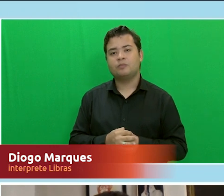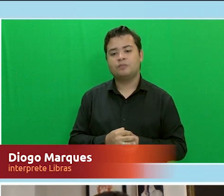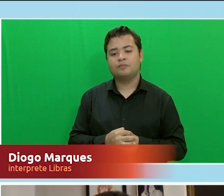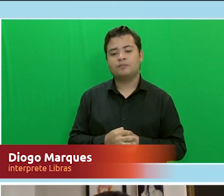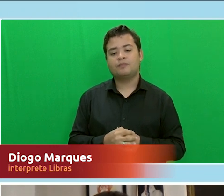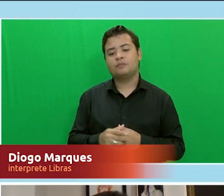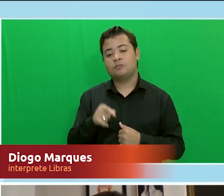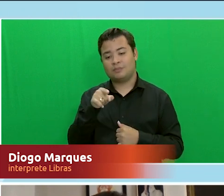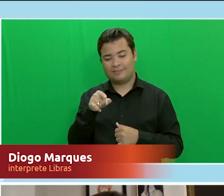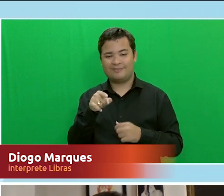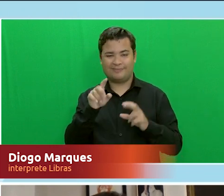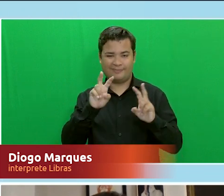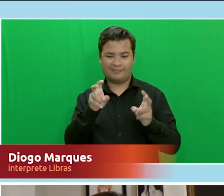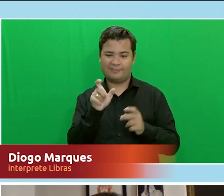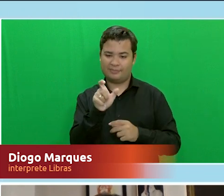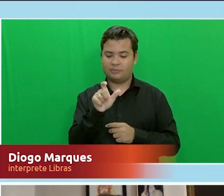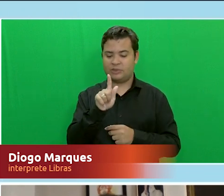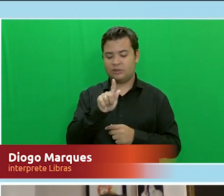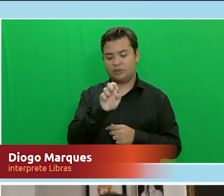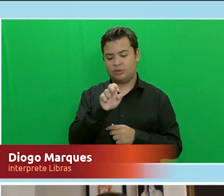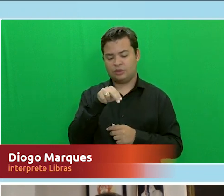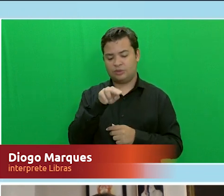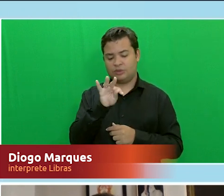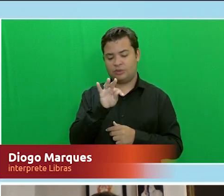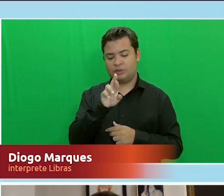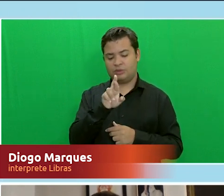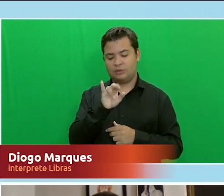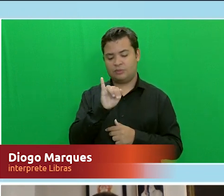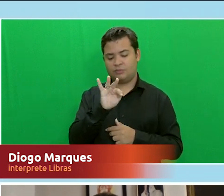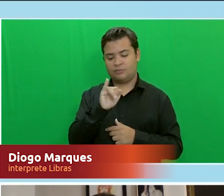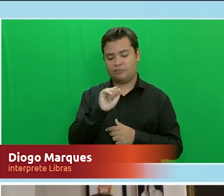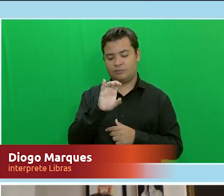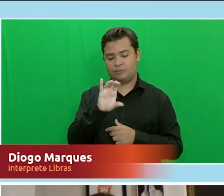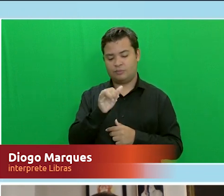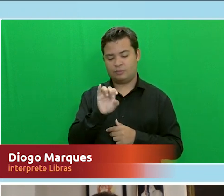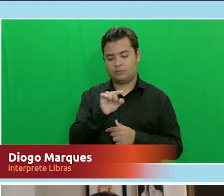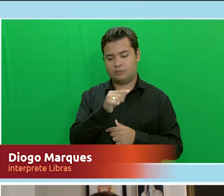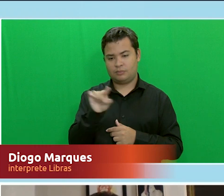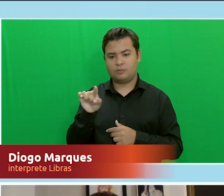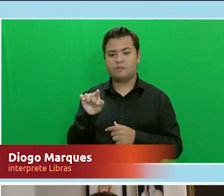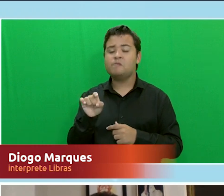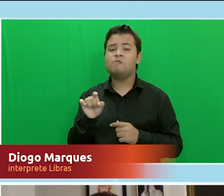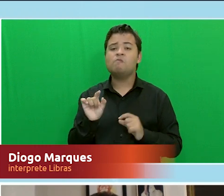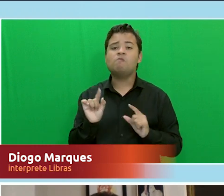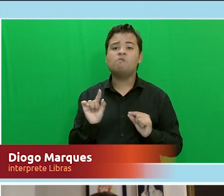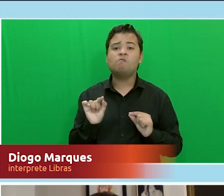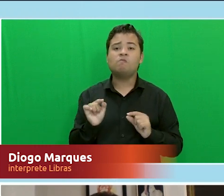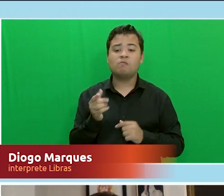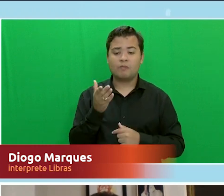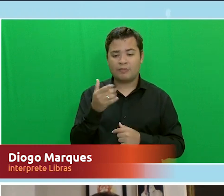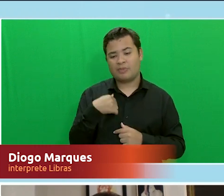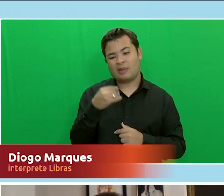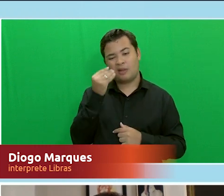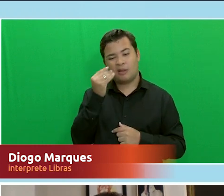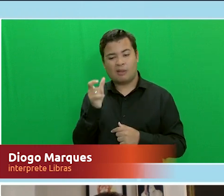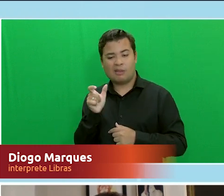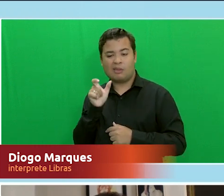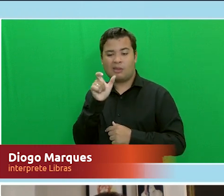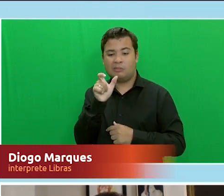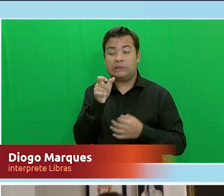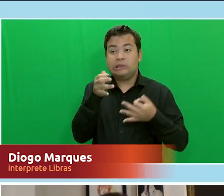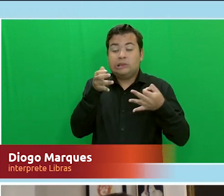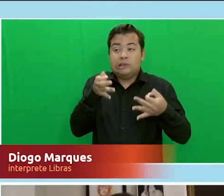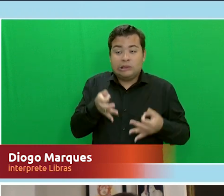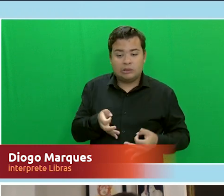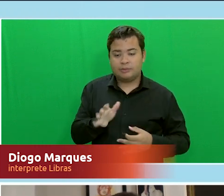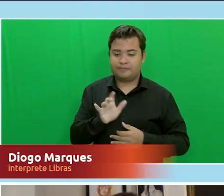Assim, essa questão da gentrificação, ela assim, vou usar um termo que não é